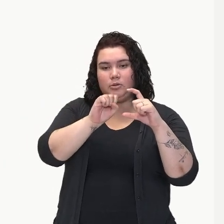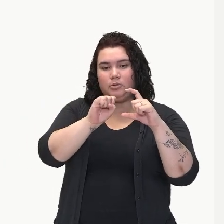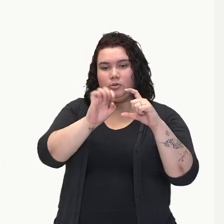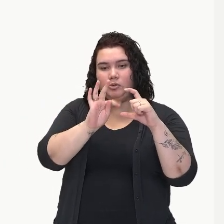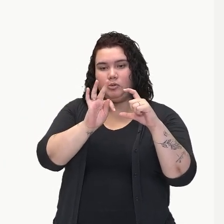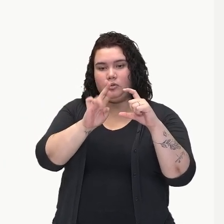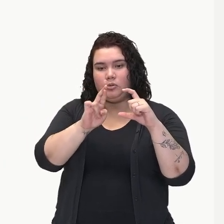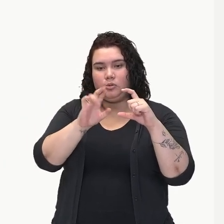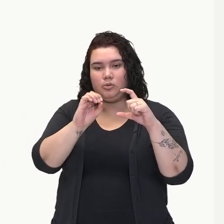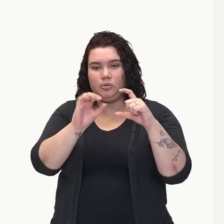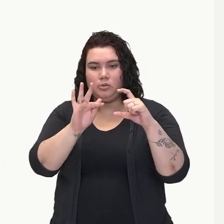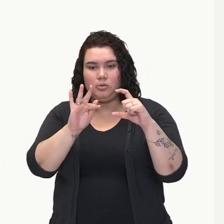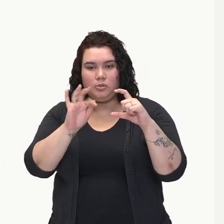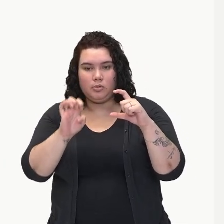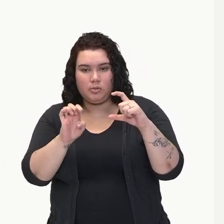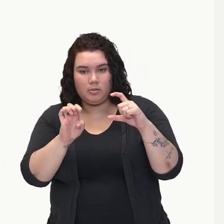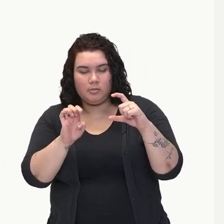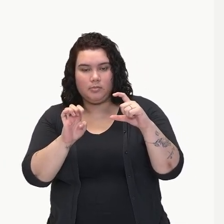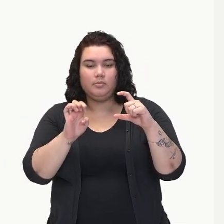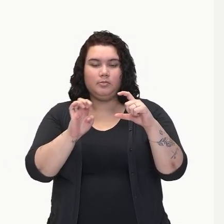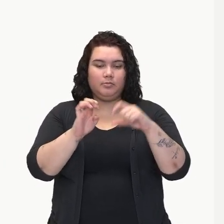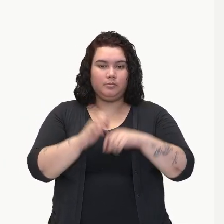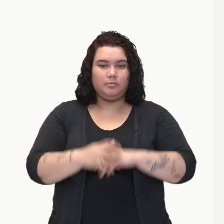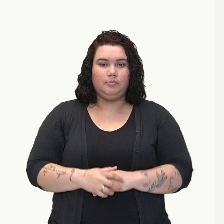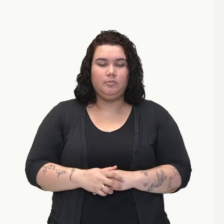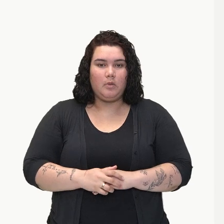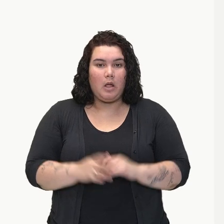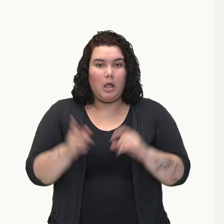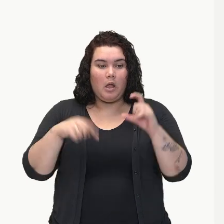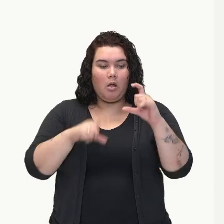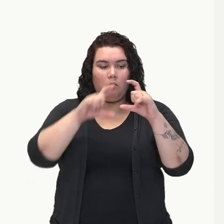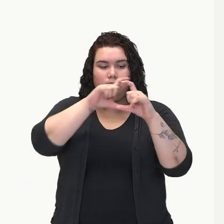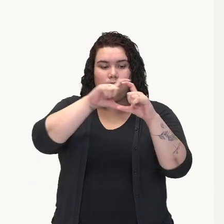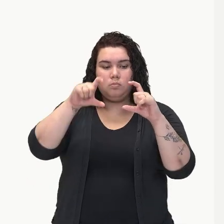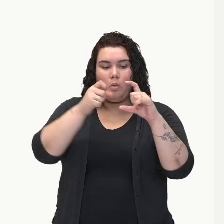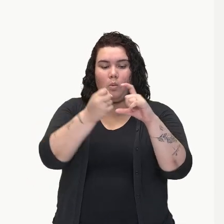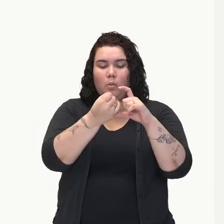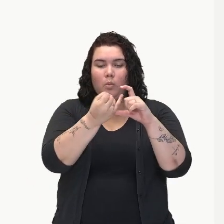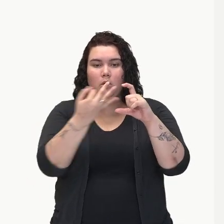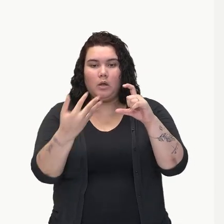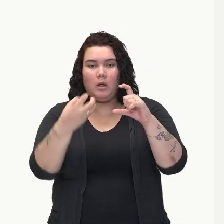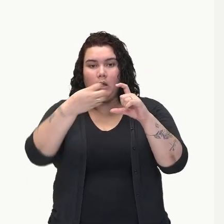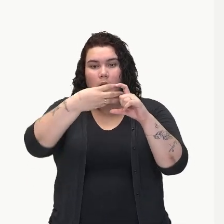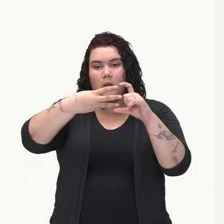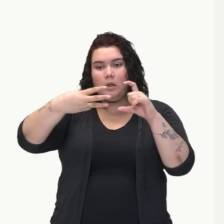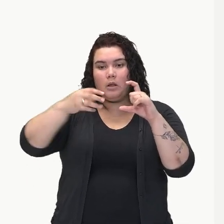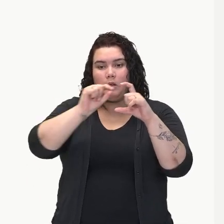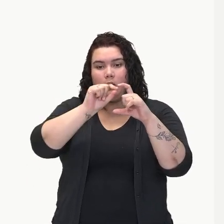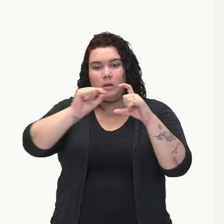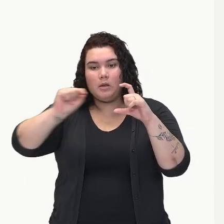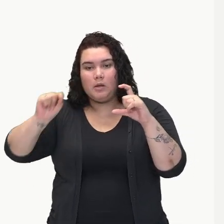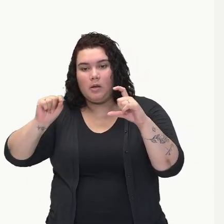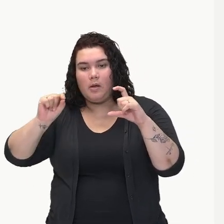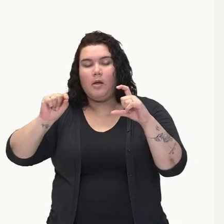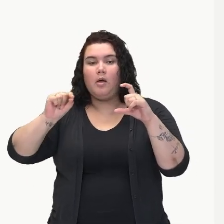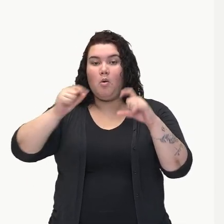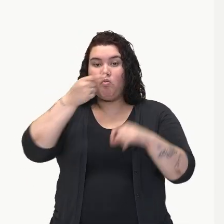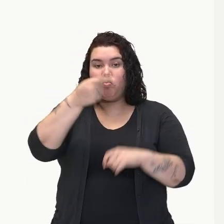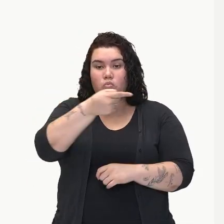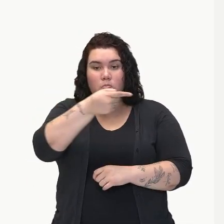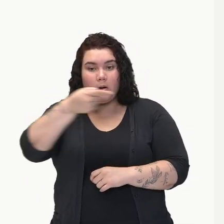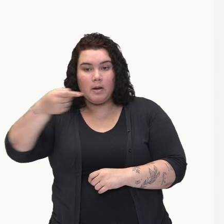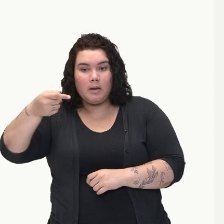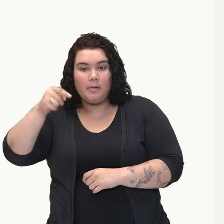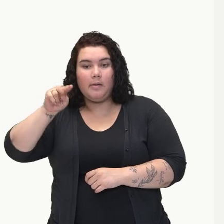Não confunda. A estrofe é o bloco de versos, a linha é o verso. E é assim que eu tenho que